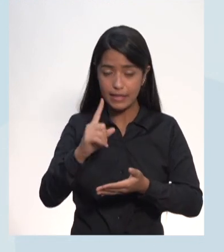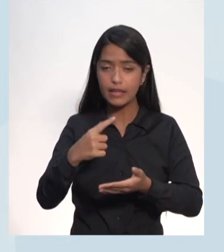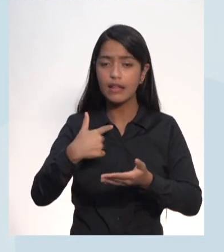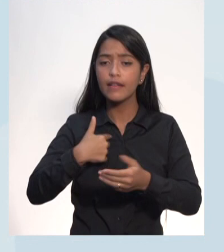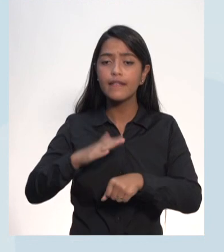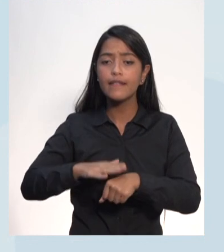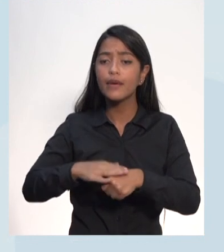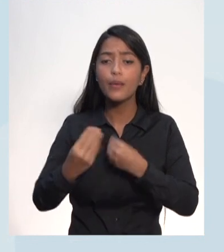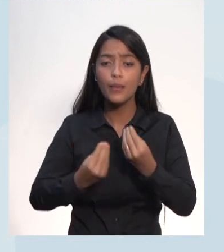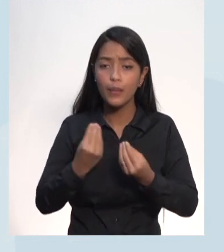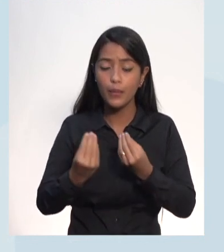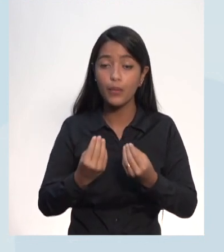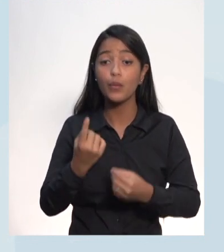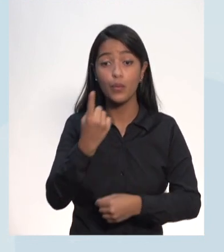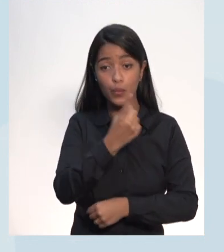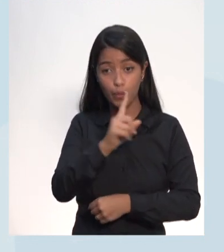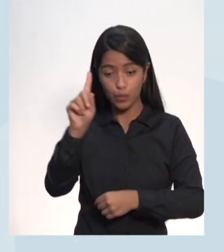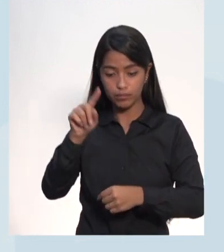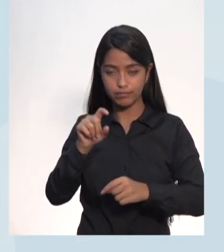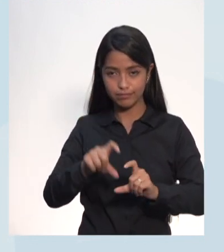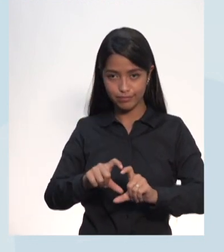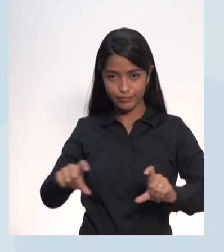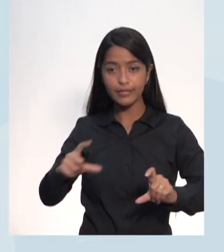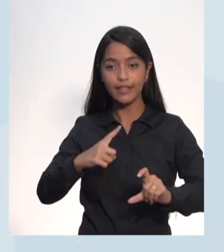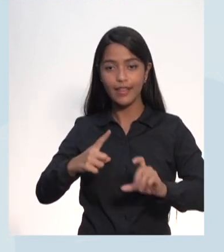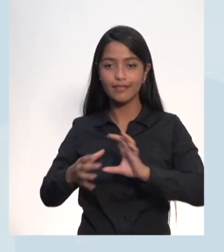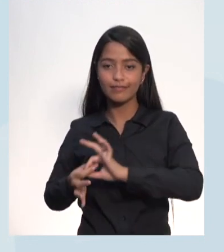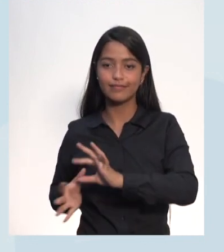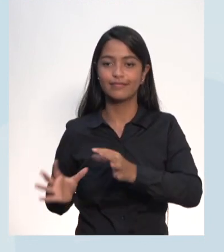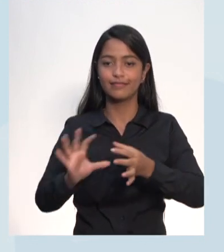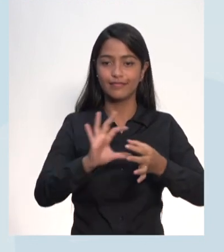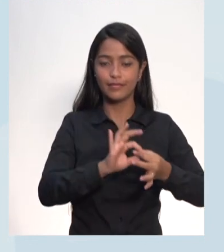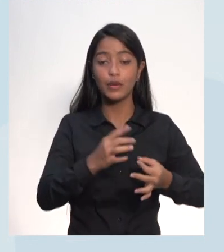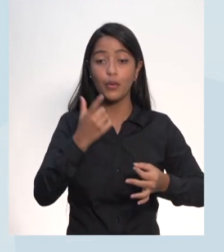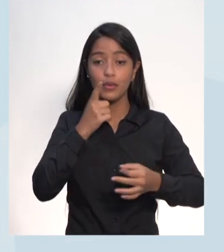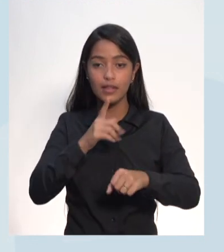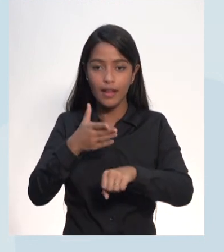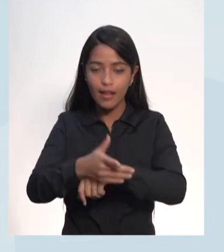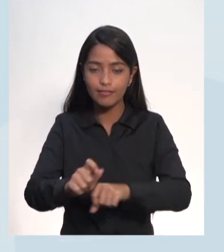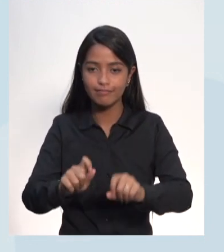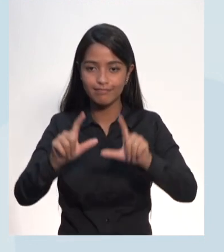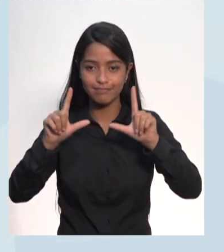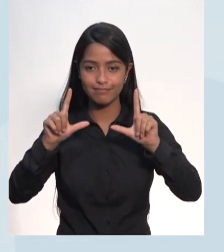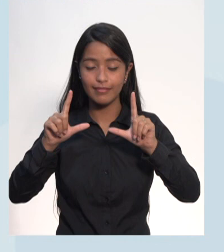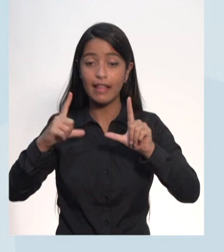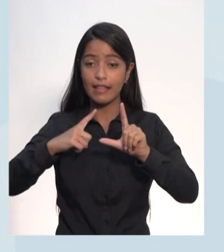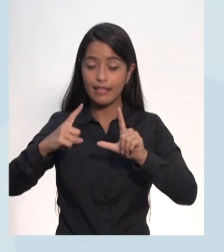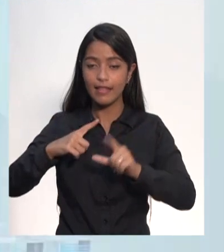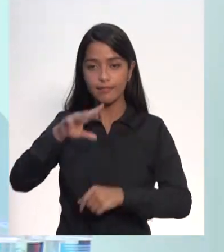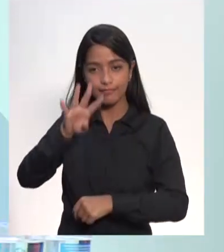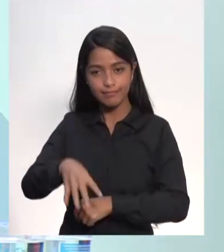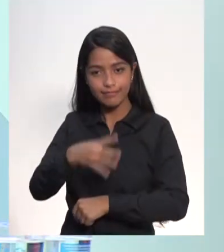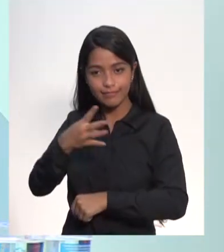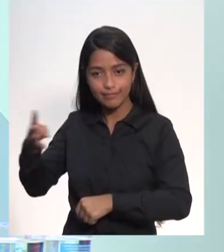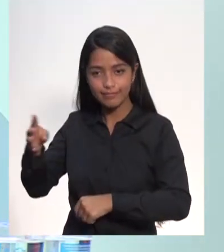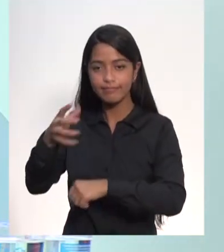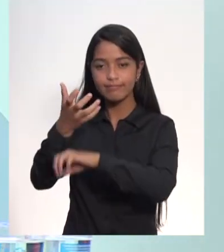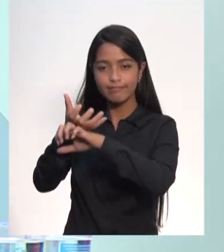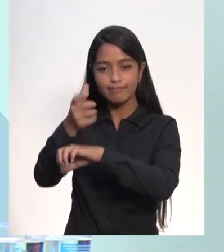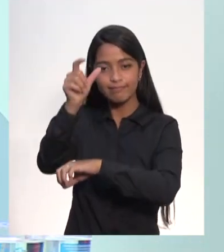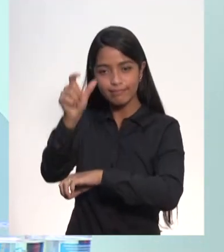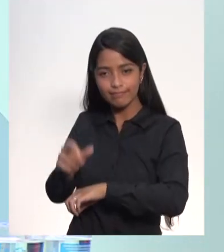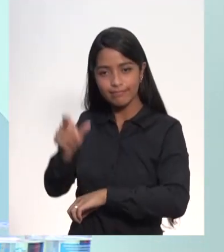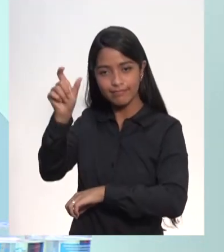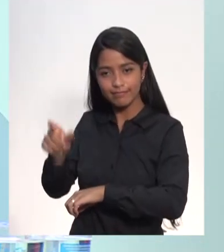a gente tem um link para acessar essa tabela, onde nós temos as habilidades separadas por componente curricular. Eu,